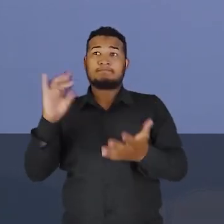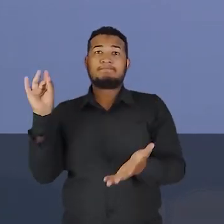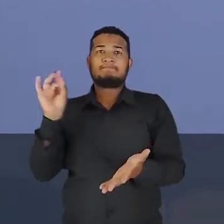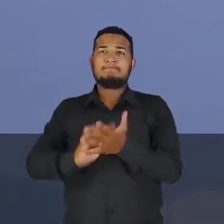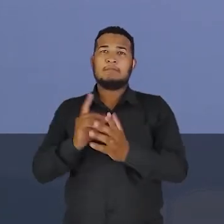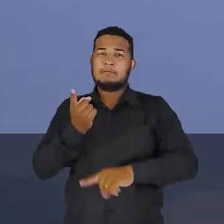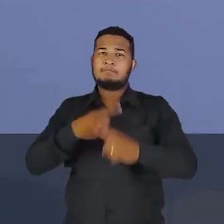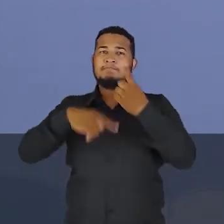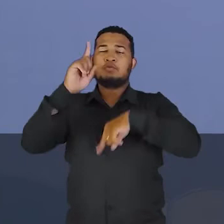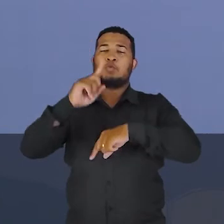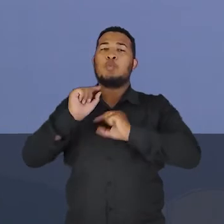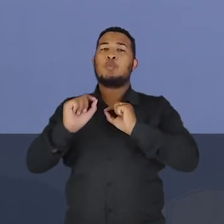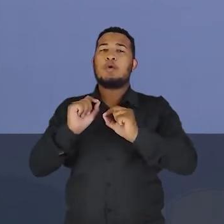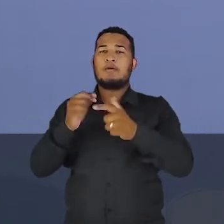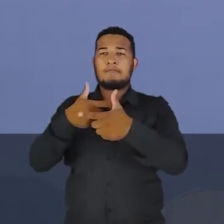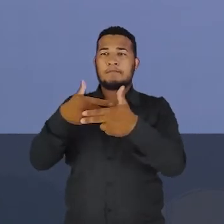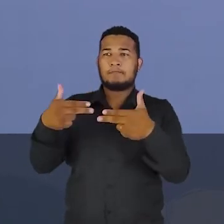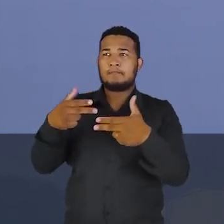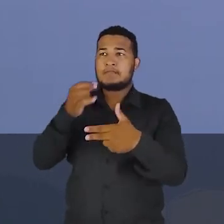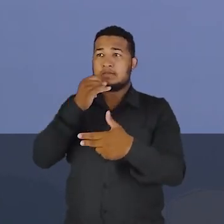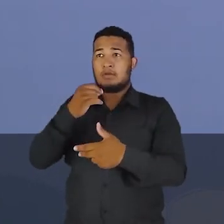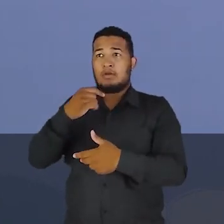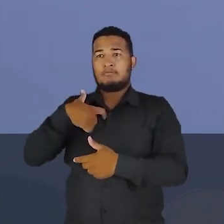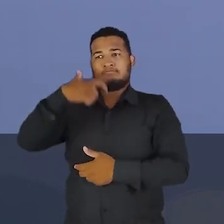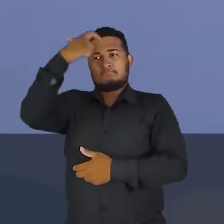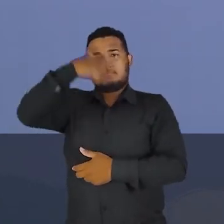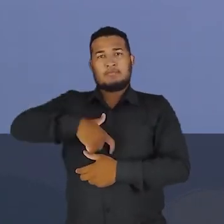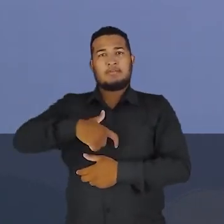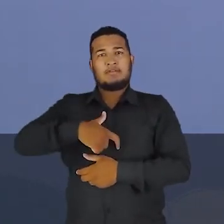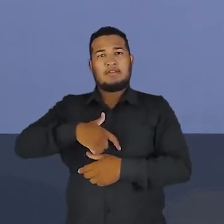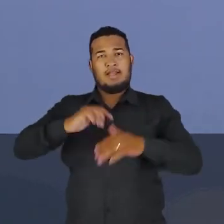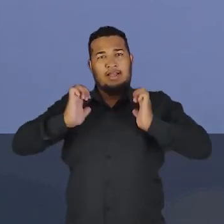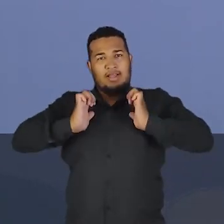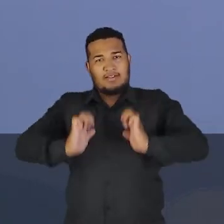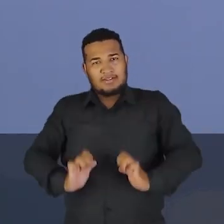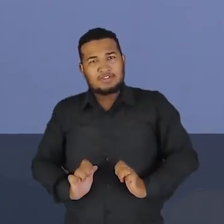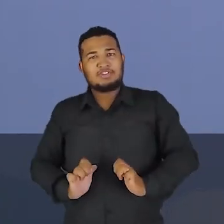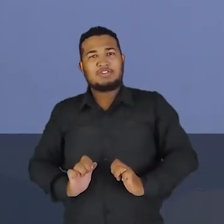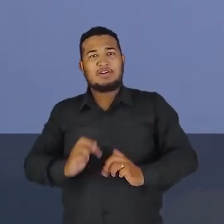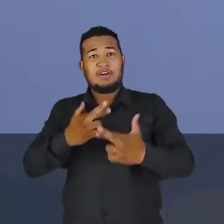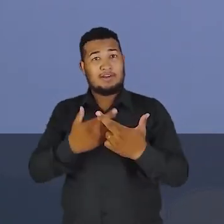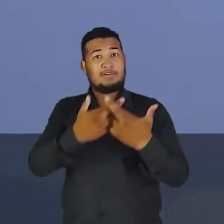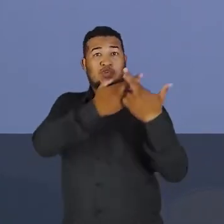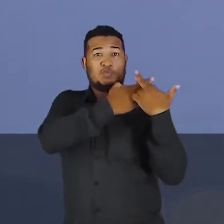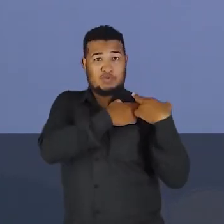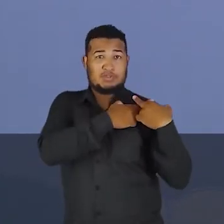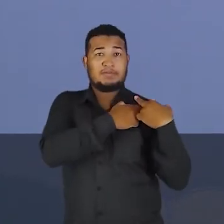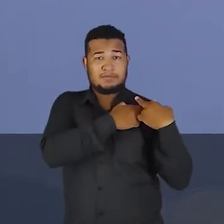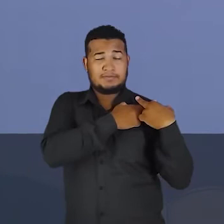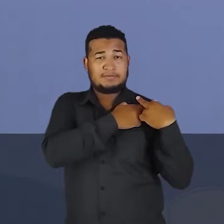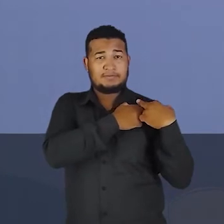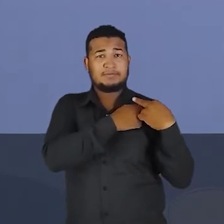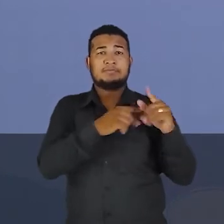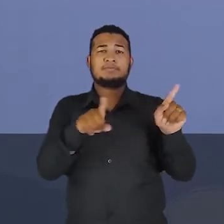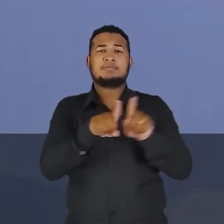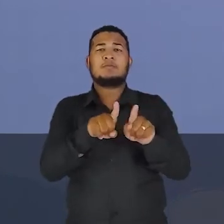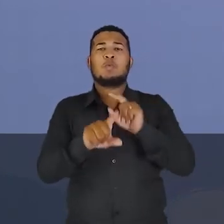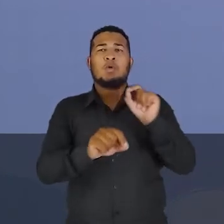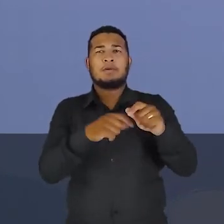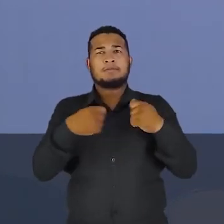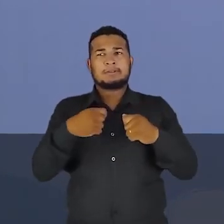desenvolver habilidades com caráter, ética, com responsabilidade. Você precisa